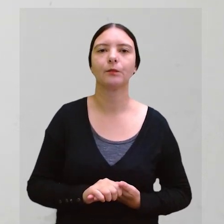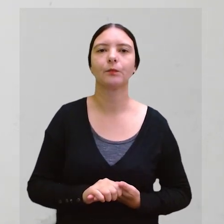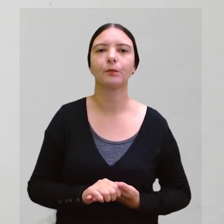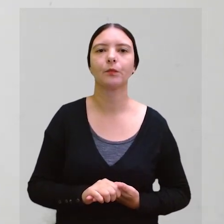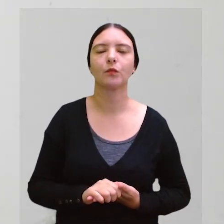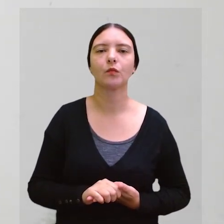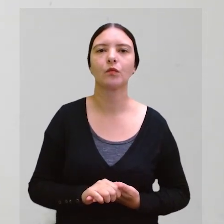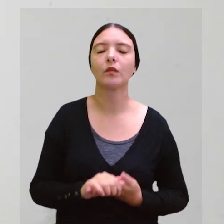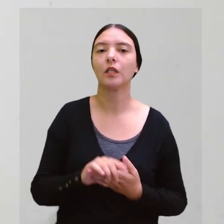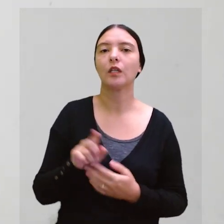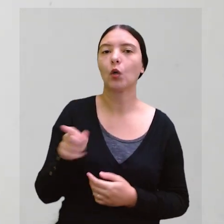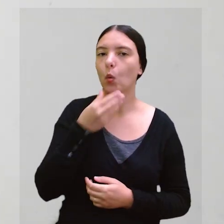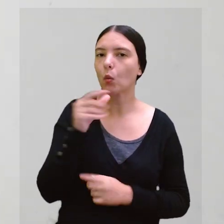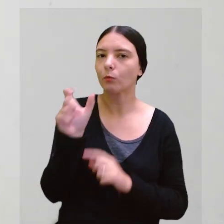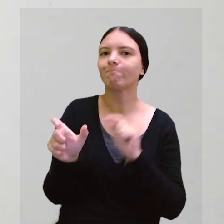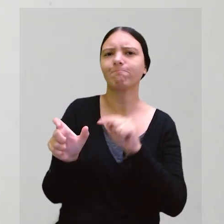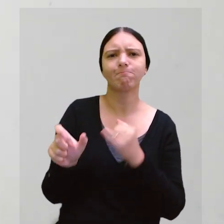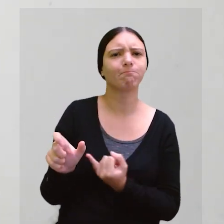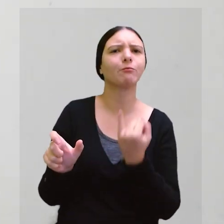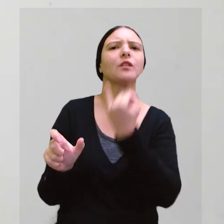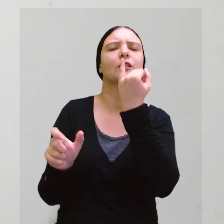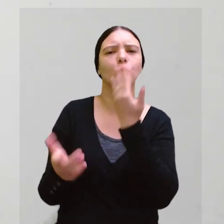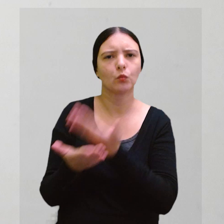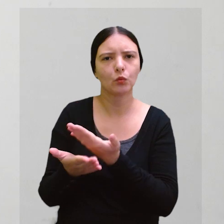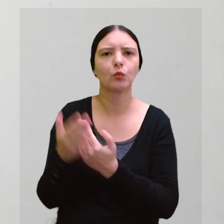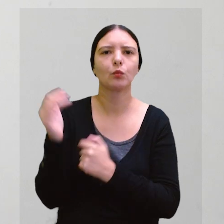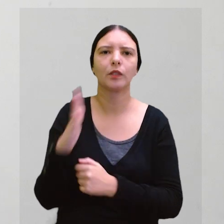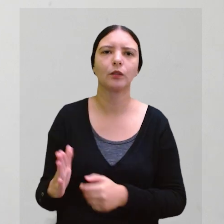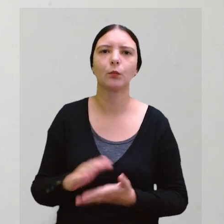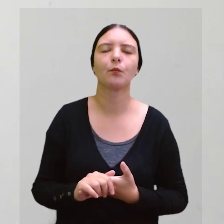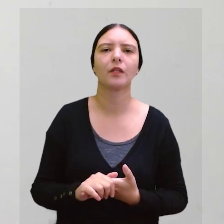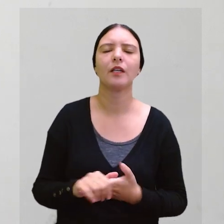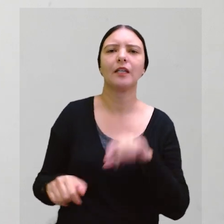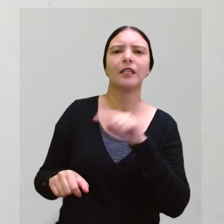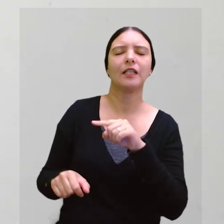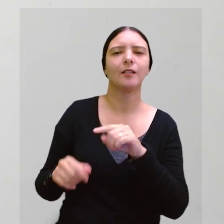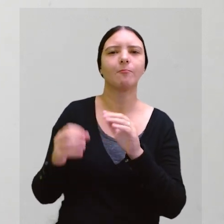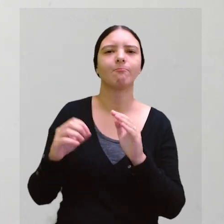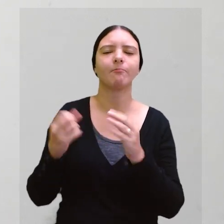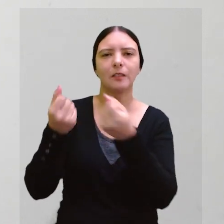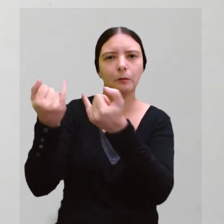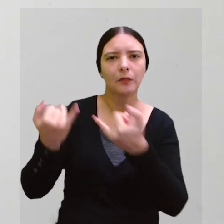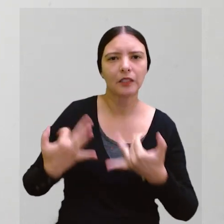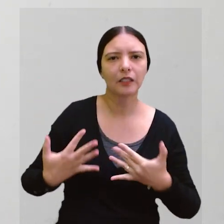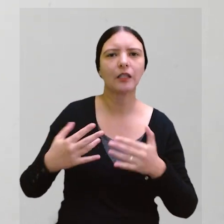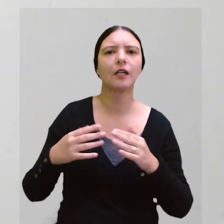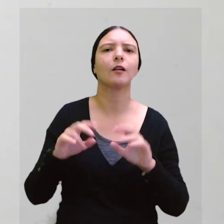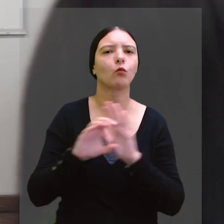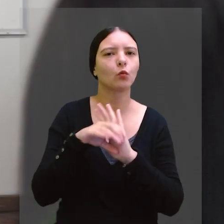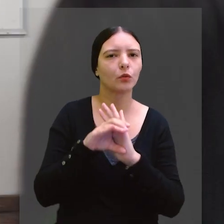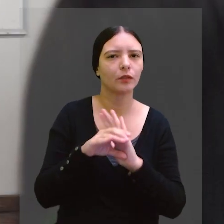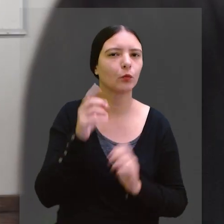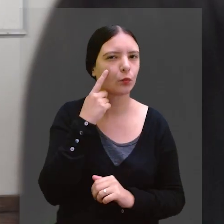E ele é um dos nomes mais importantes dos estudos literários no Brasil. Tá? E ele tenta dar uma definição de literatura. Ouvem